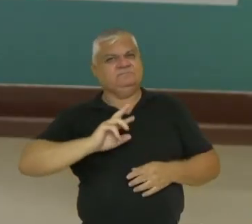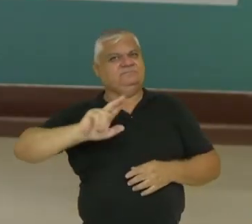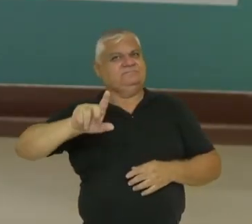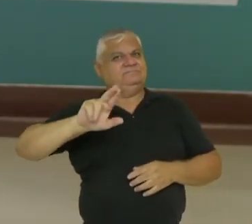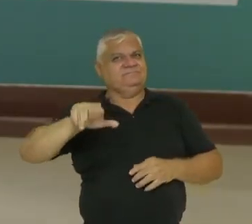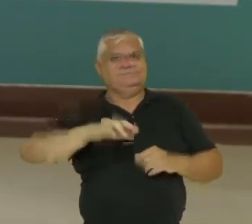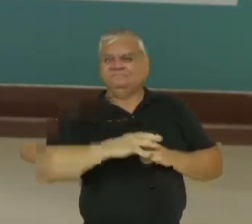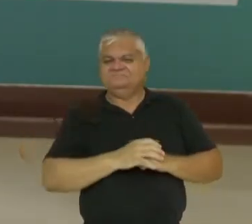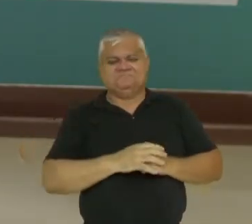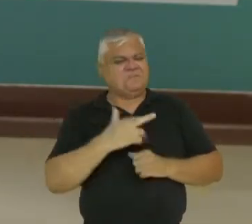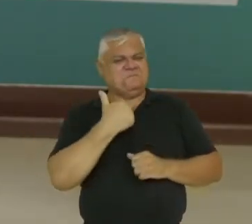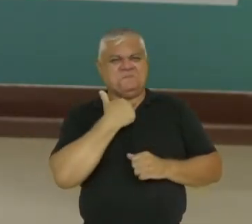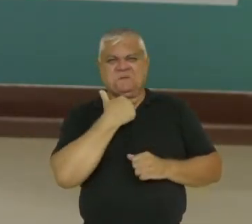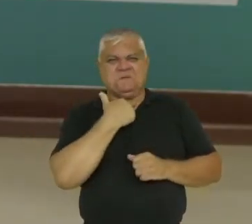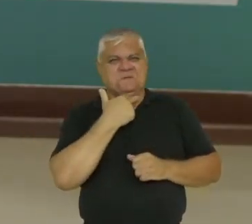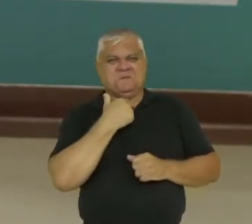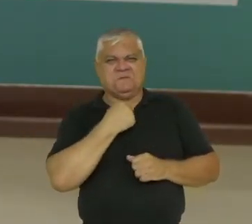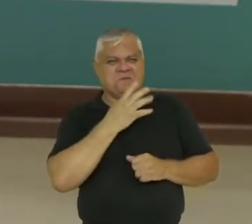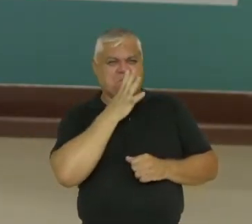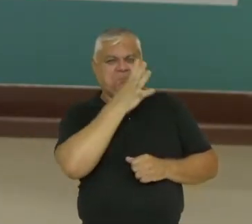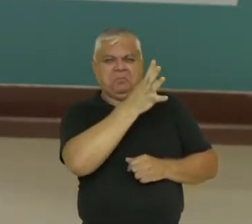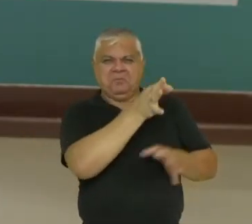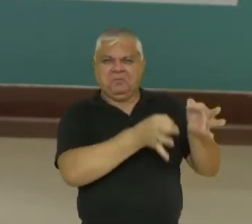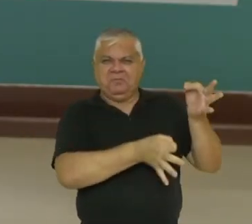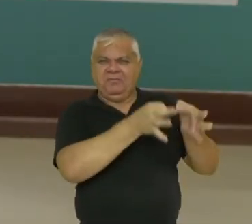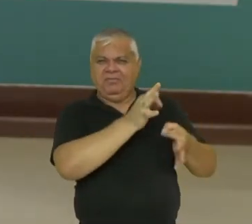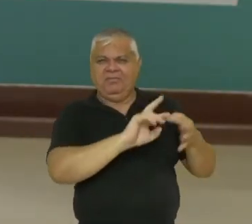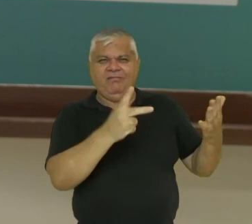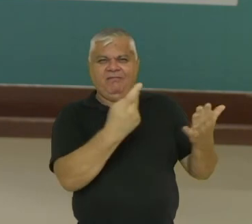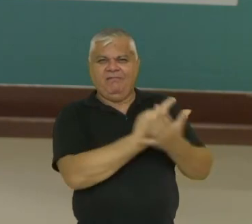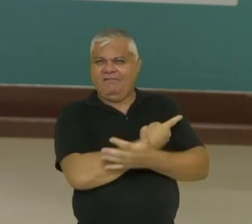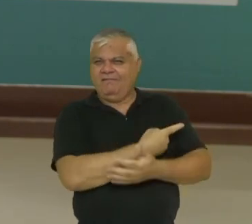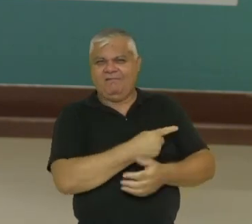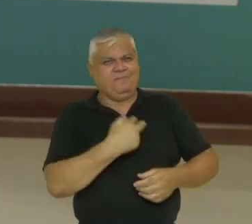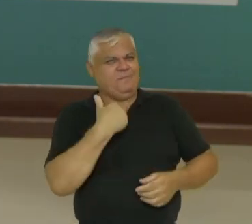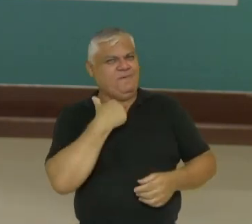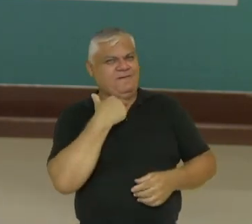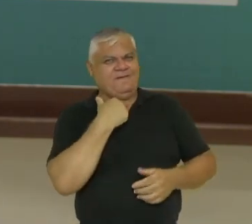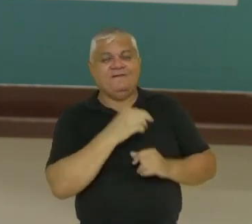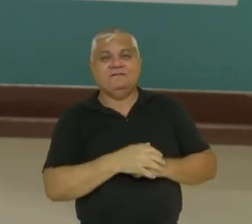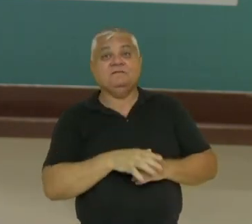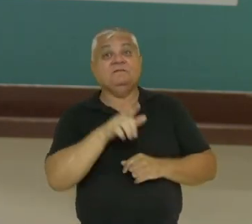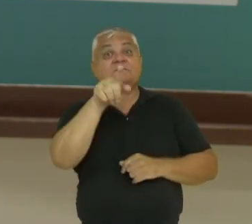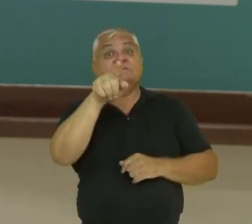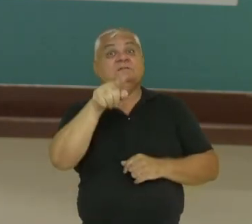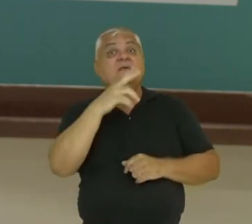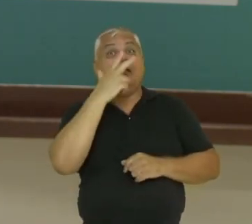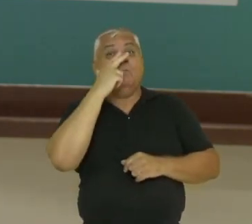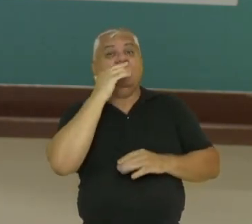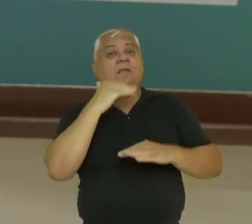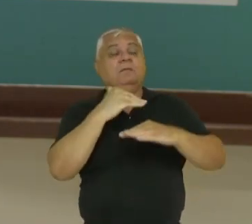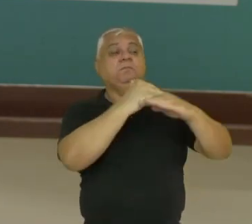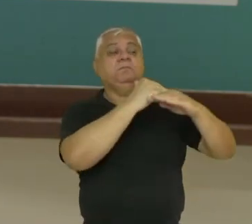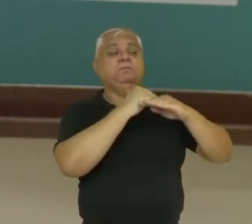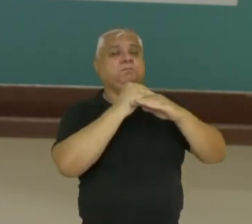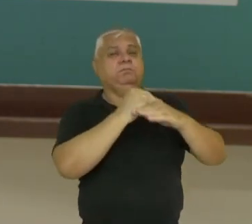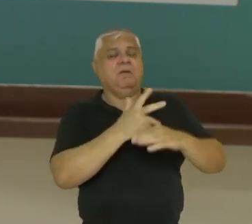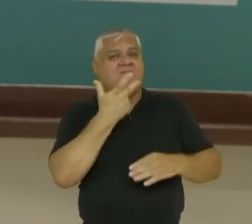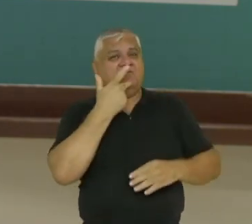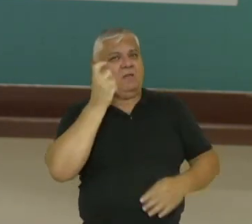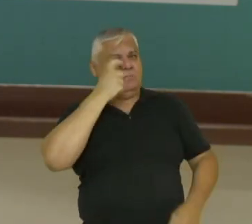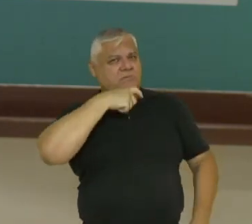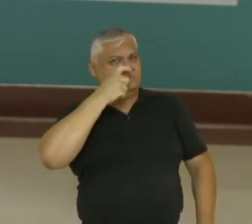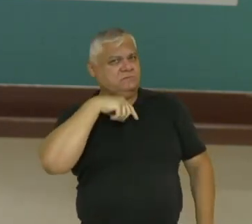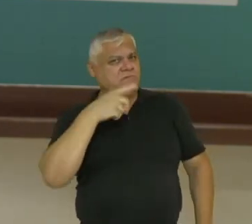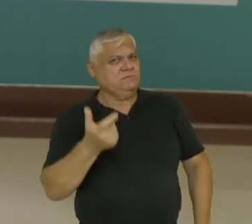de imposto de renda, que a poupança é isenta. Então depende da situação. Todas elas são produtos que a gente vai ter que